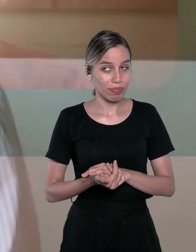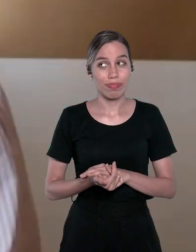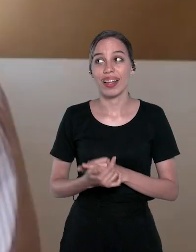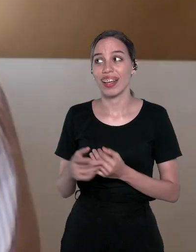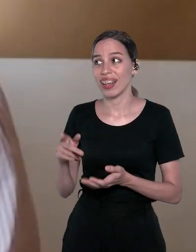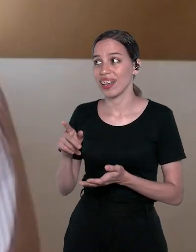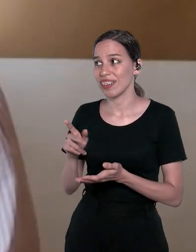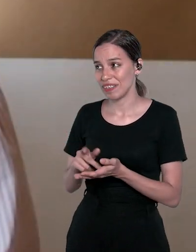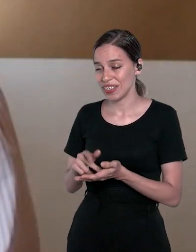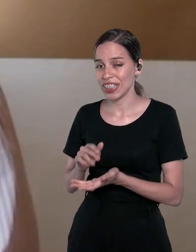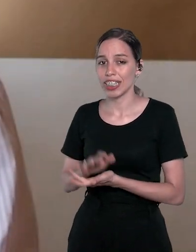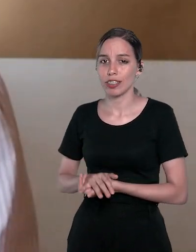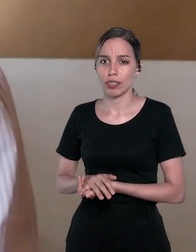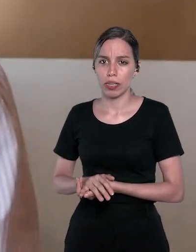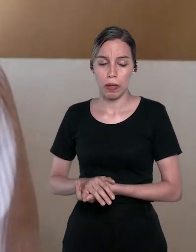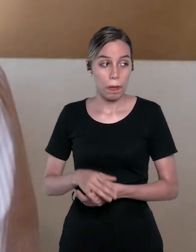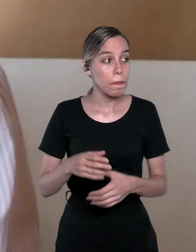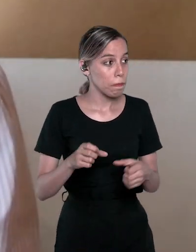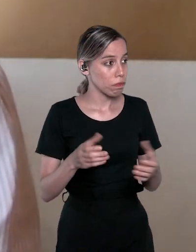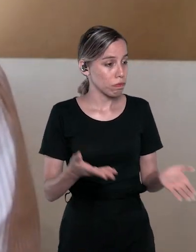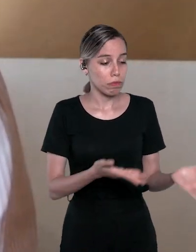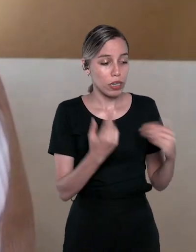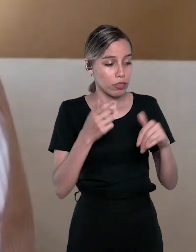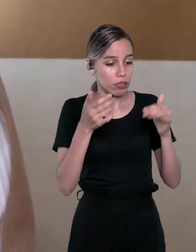poema? Podemos.